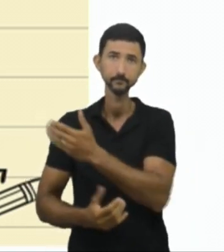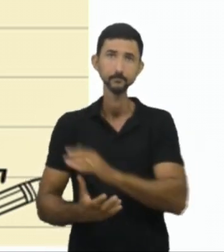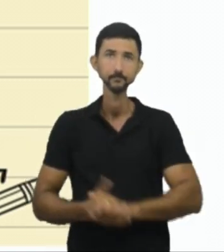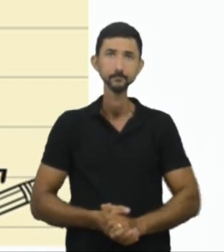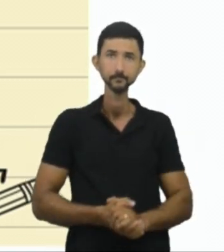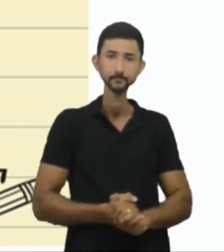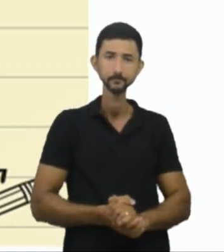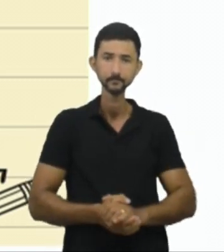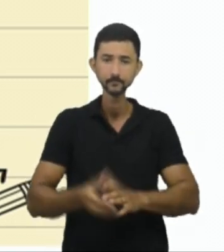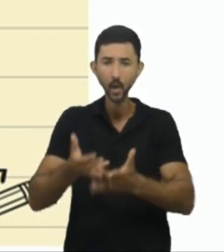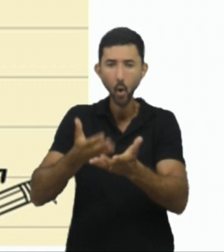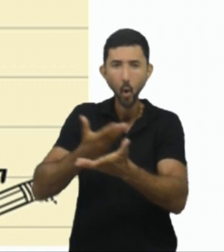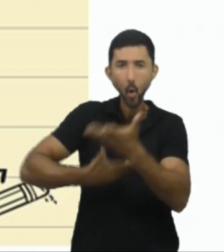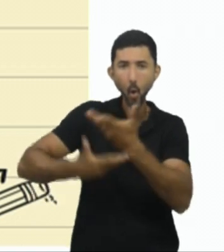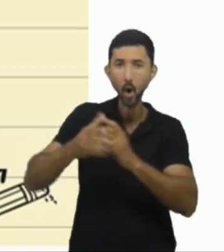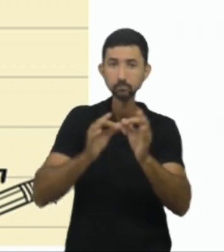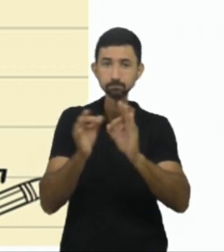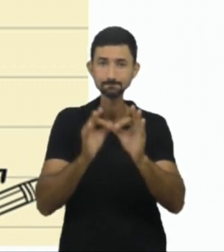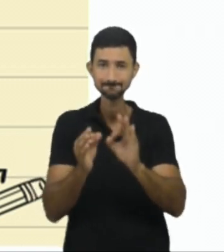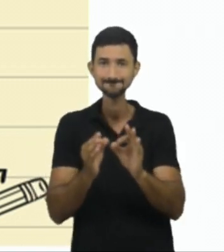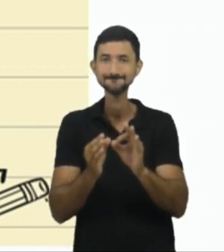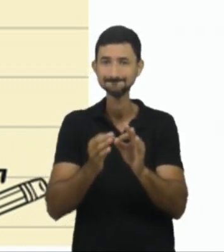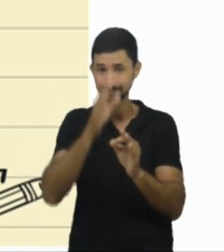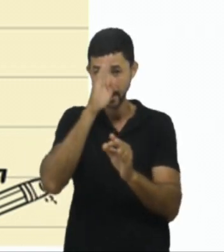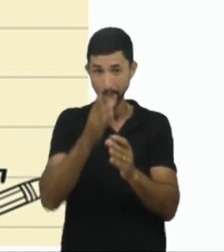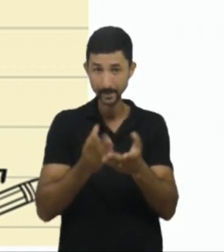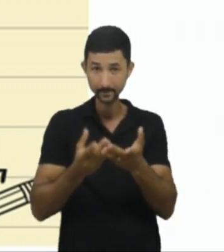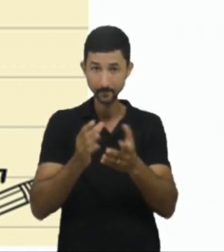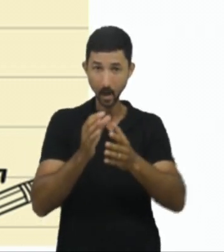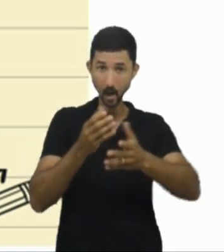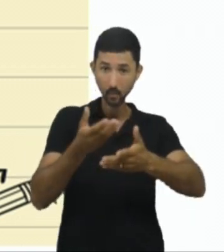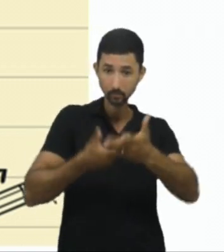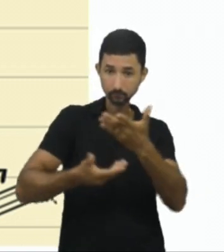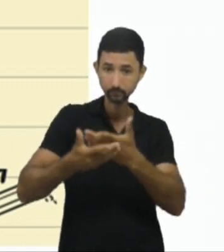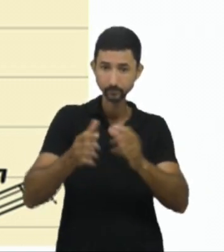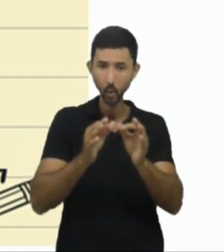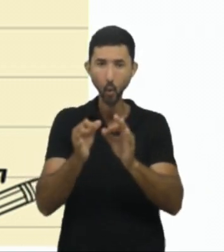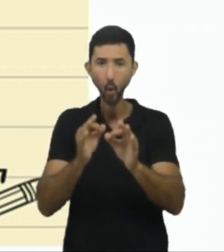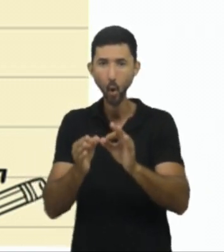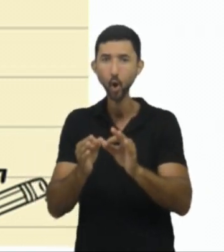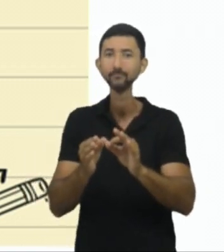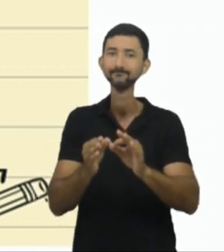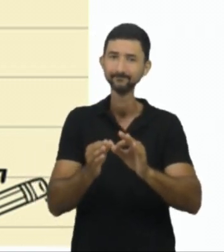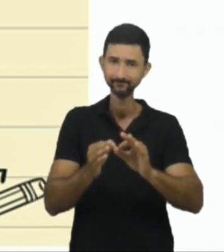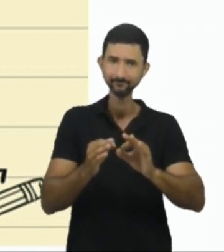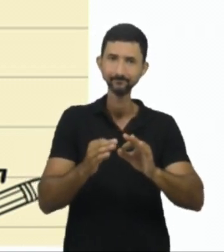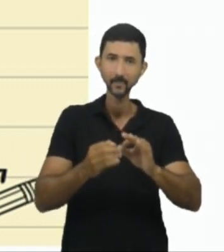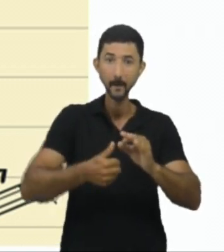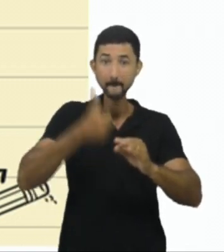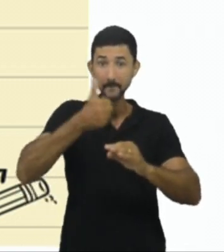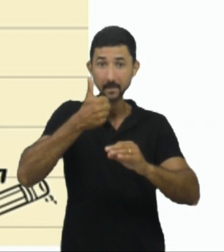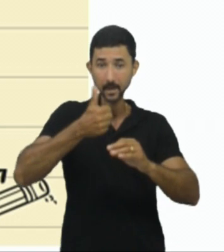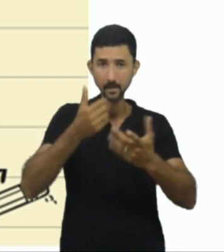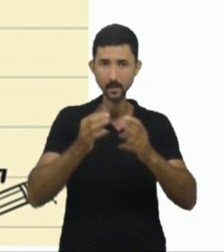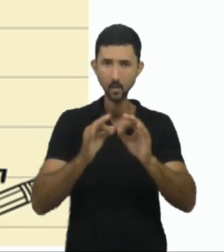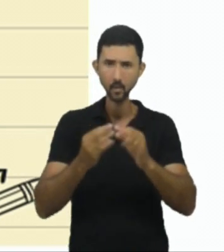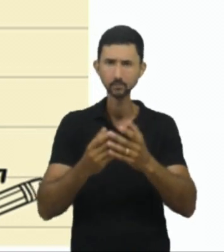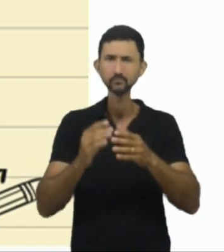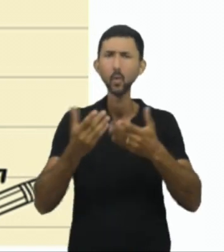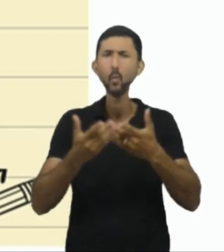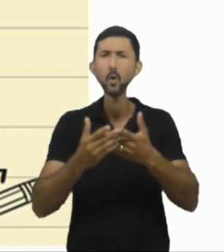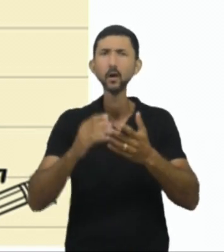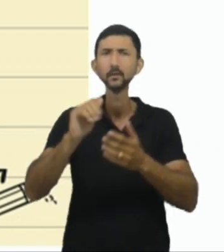é a articulação. Aliás, o principal papel dela dentro do texto é a articulação. Quando